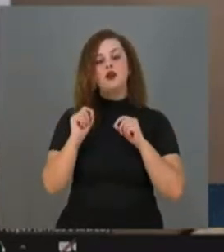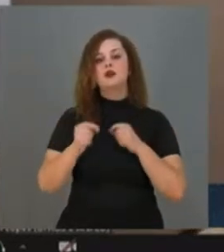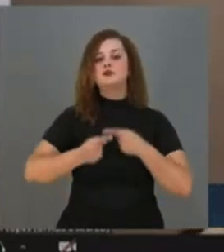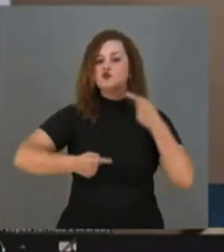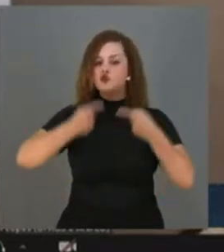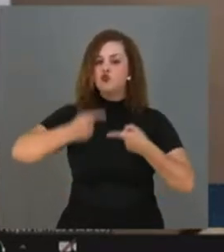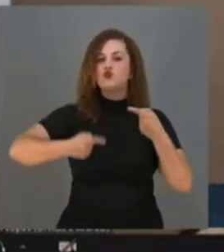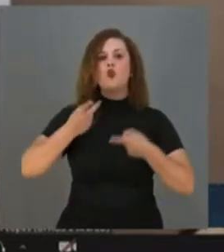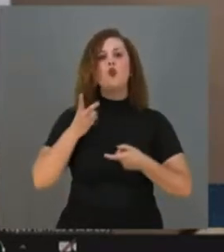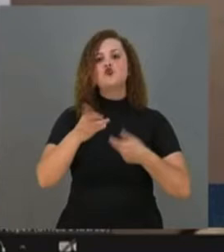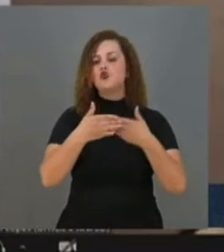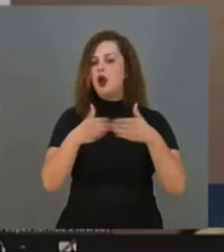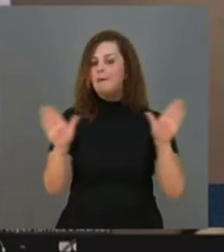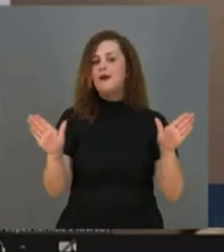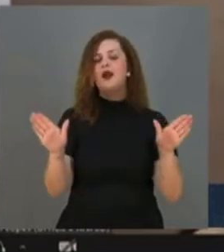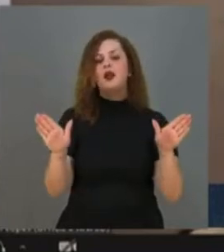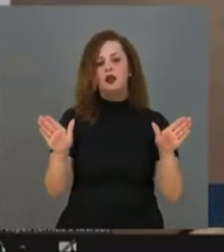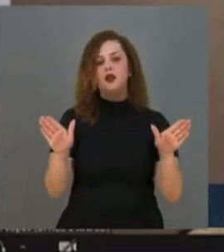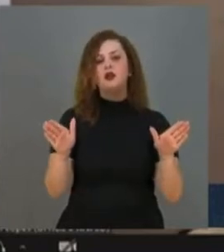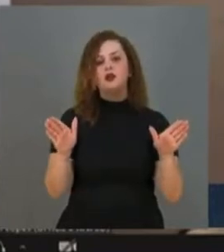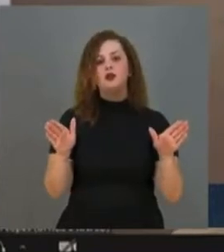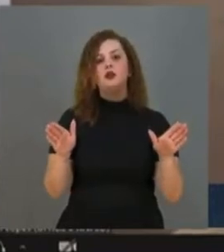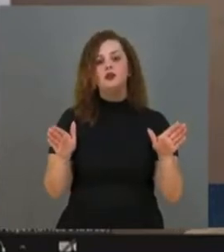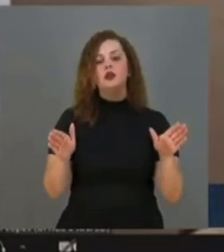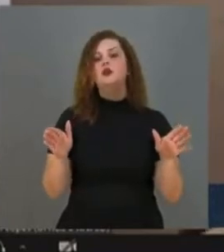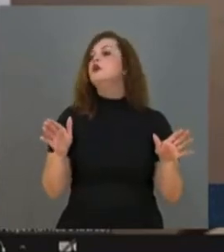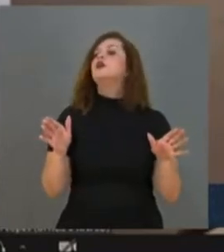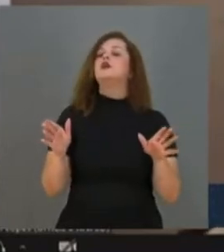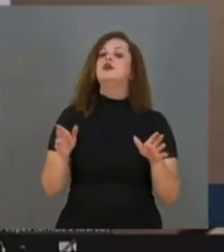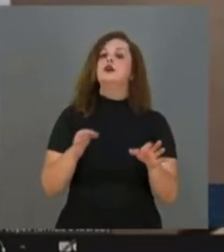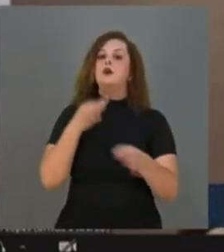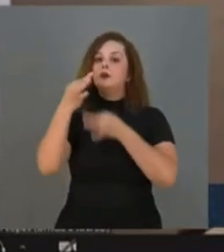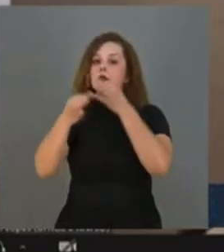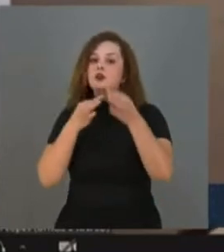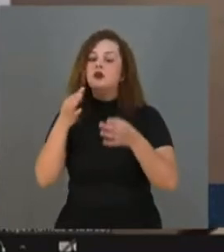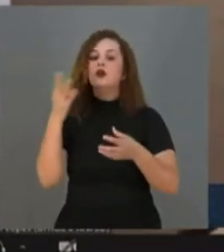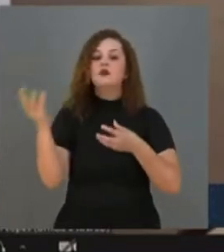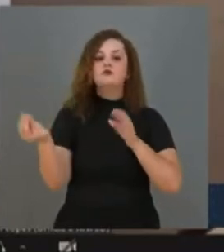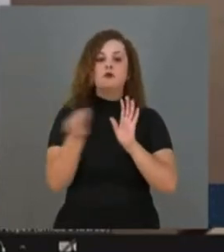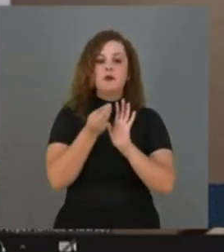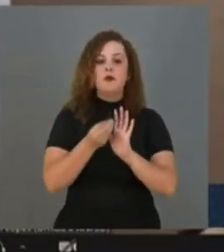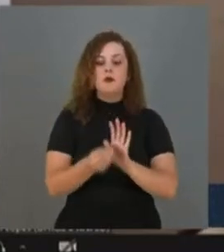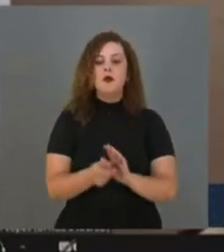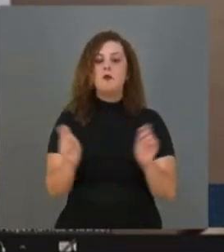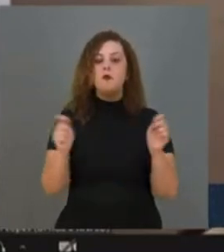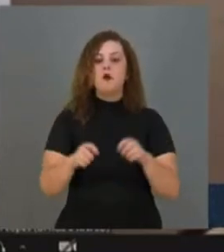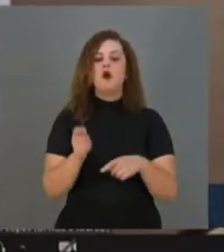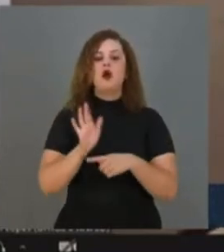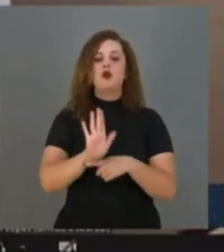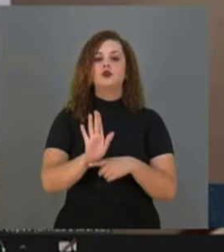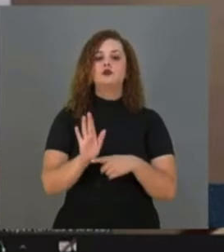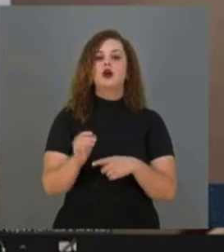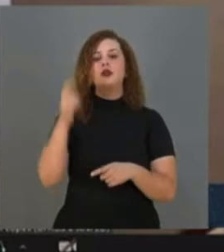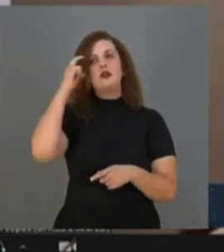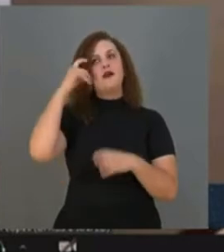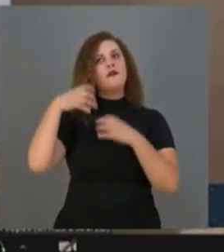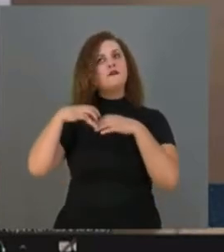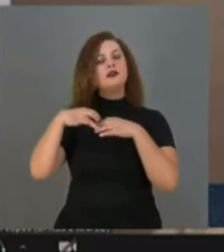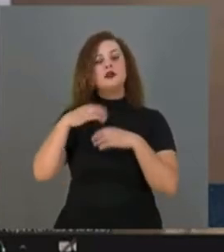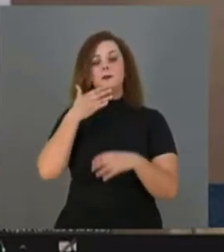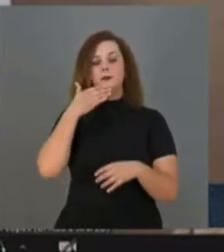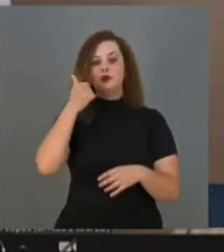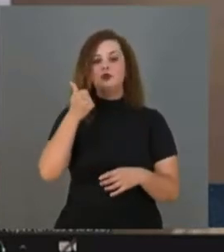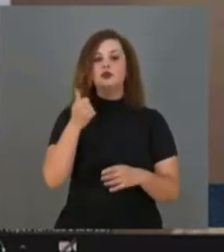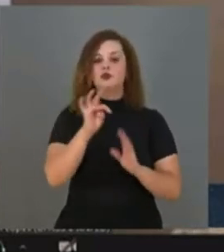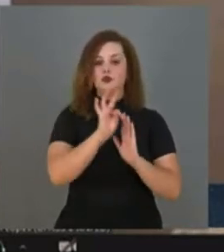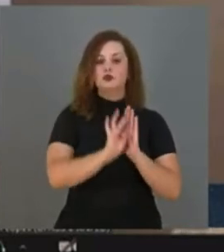né, e que as contribuições trazidas, né, para essa comissão possam ajudar na reflexão e melhoria